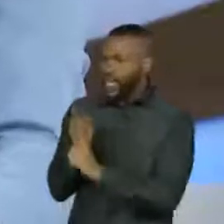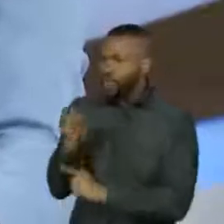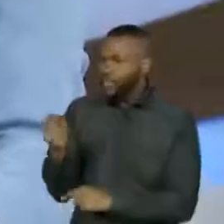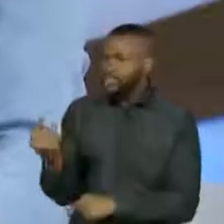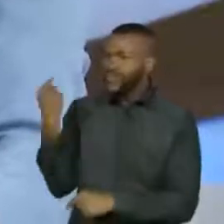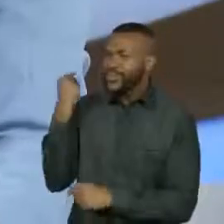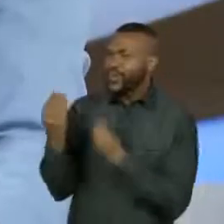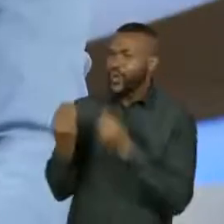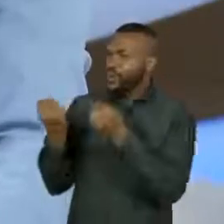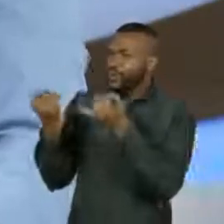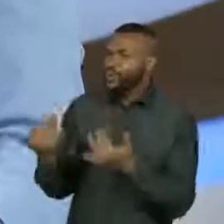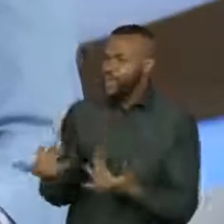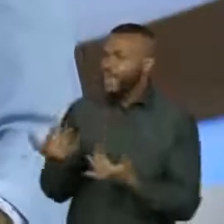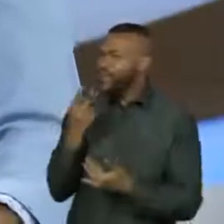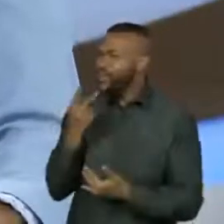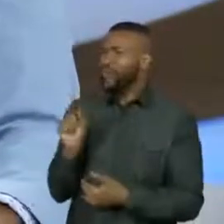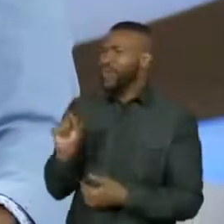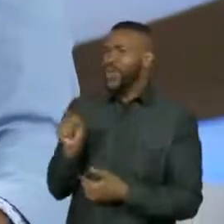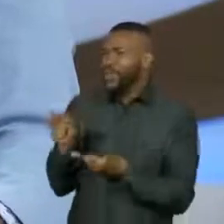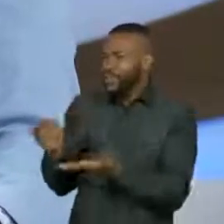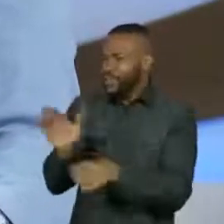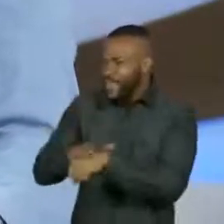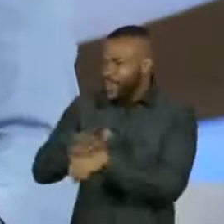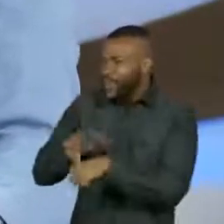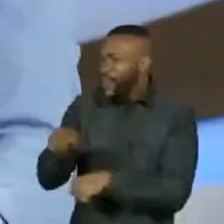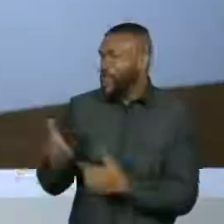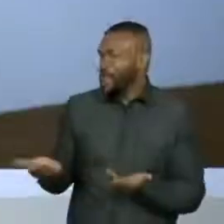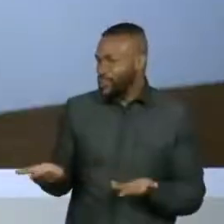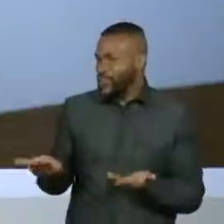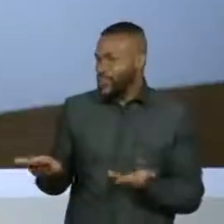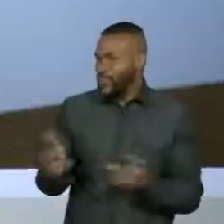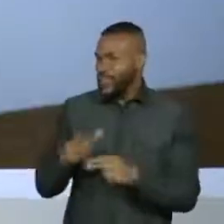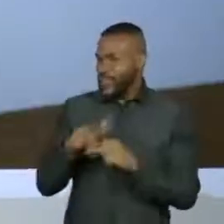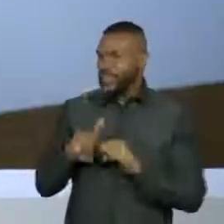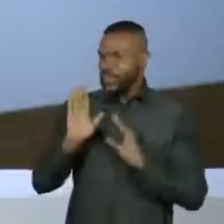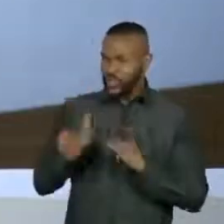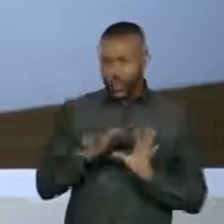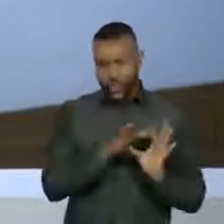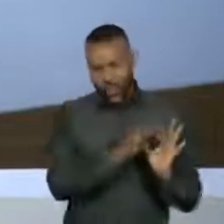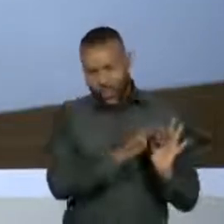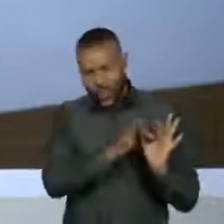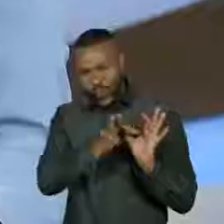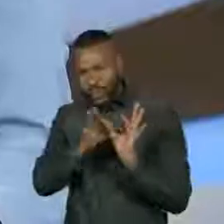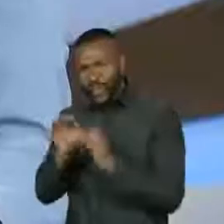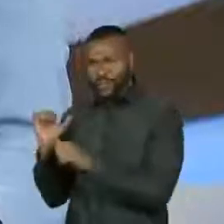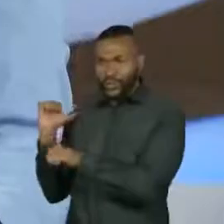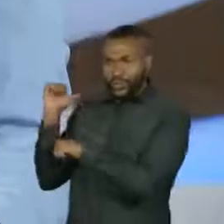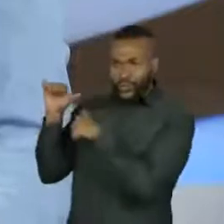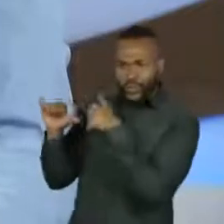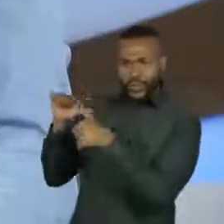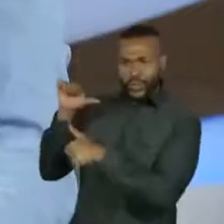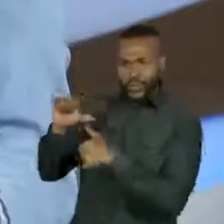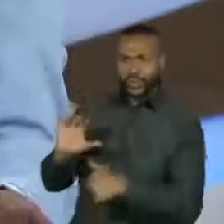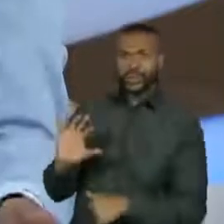nossa escola a gente de todo esse contexto essa transformação